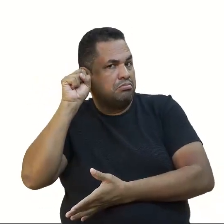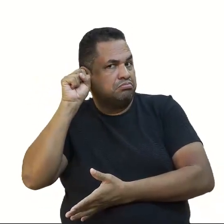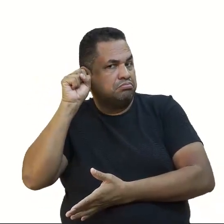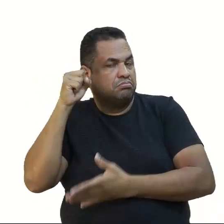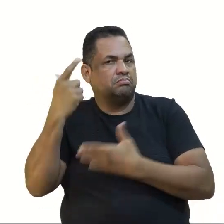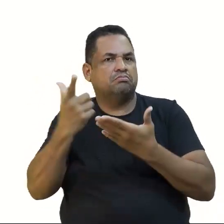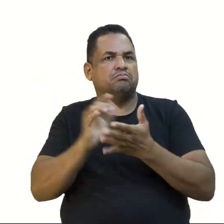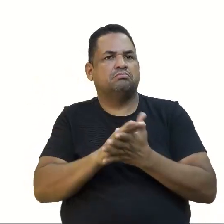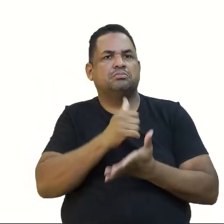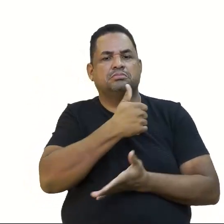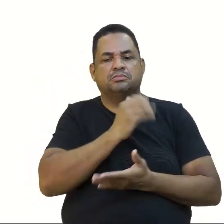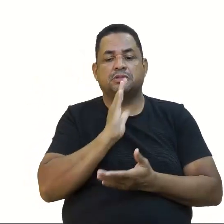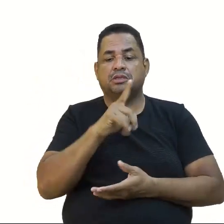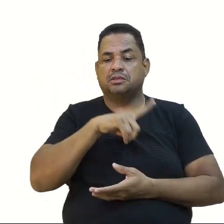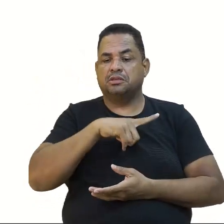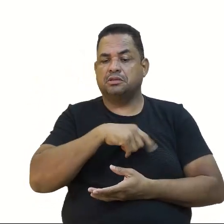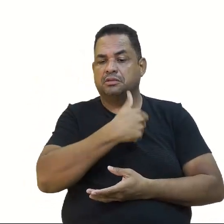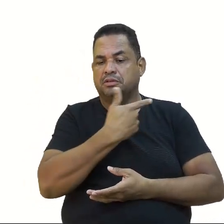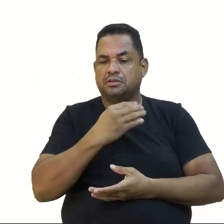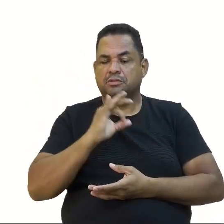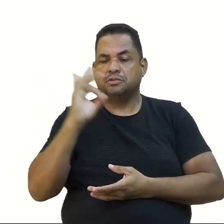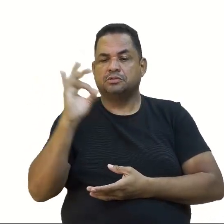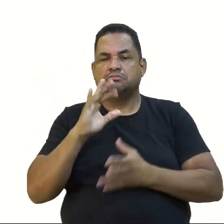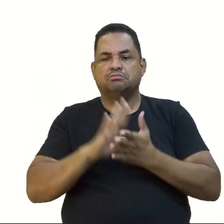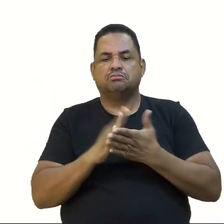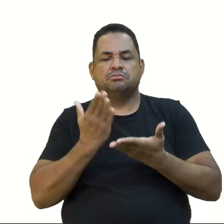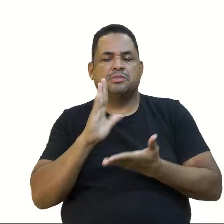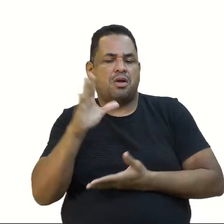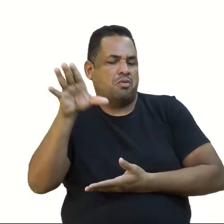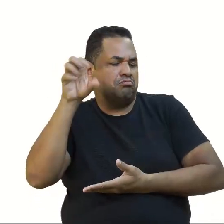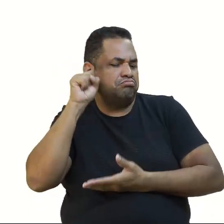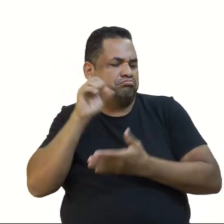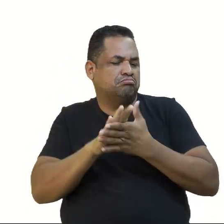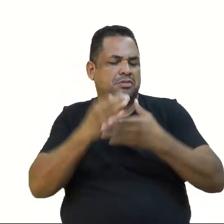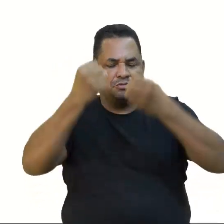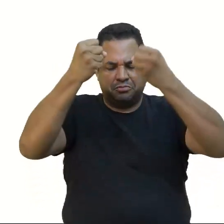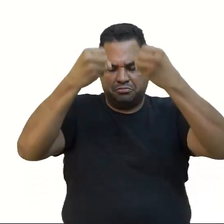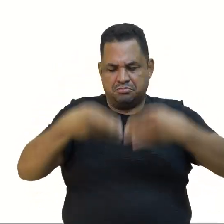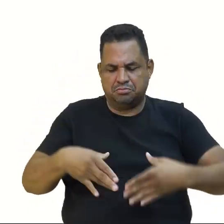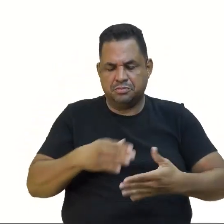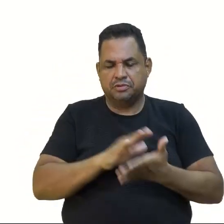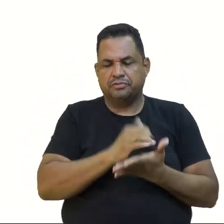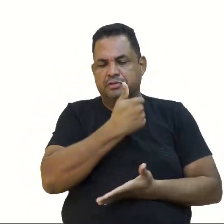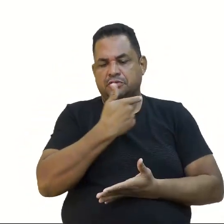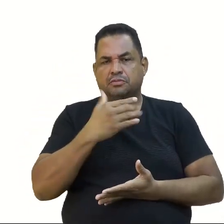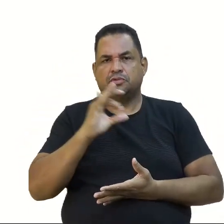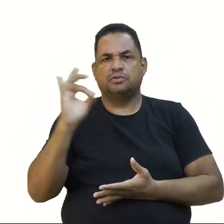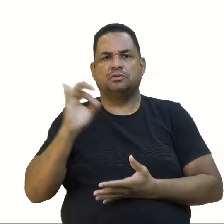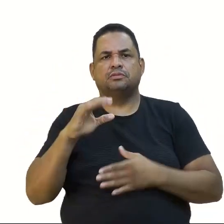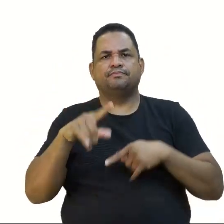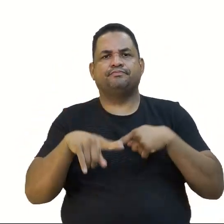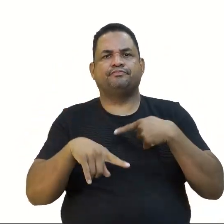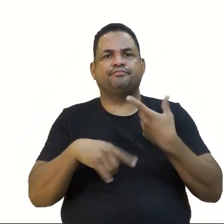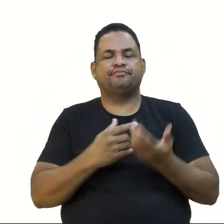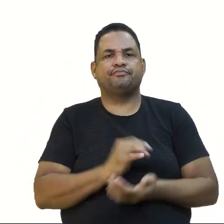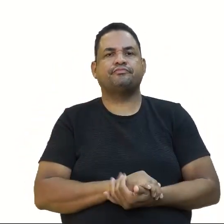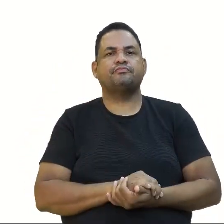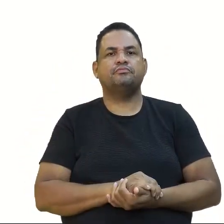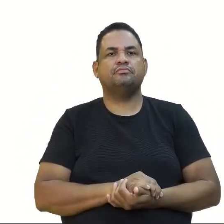tem 20% garantido. Legal, tá ouvindo o que a gente está falando, o que a gente está explicando, 20%. Vamos avançar mais um